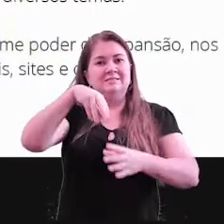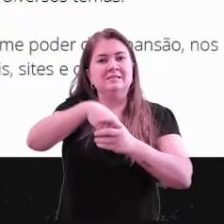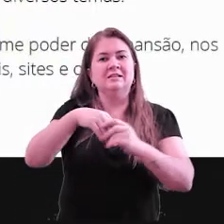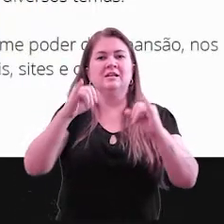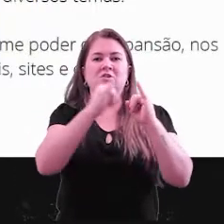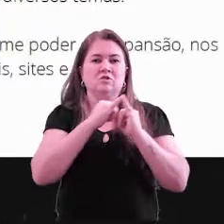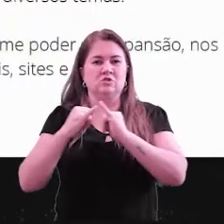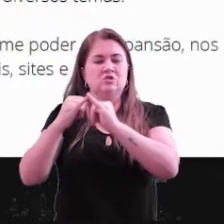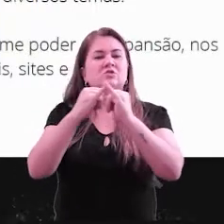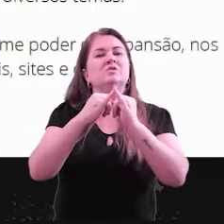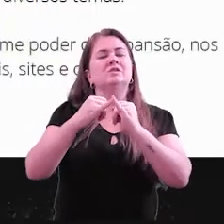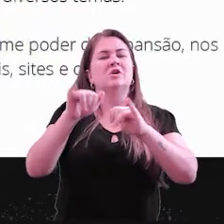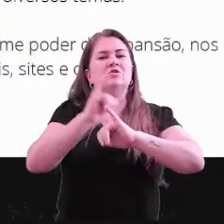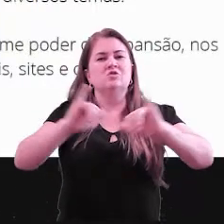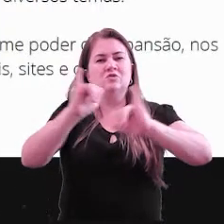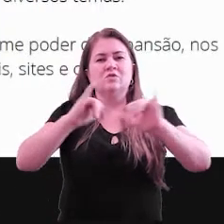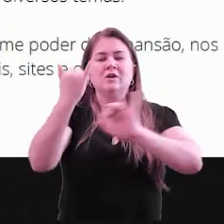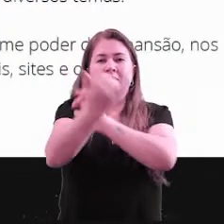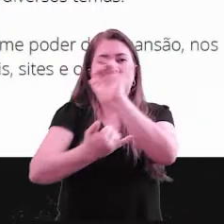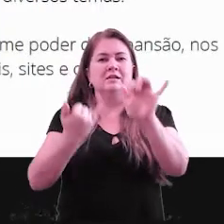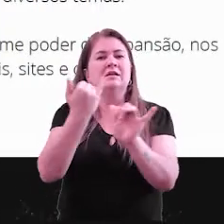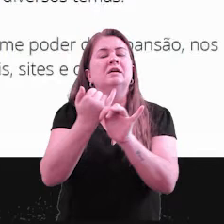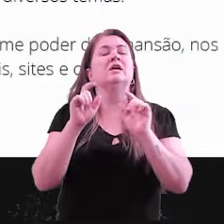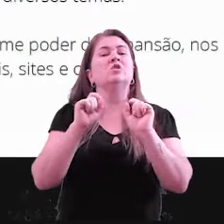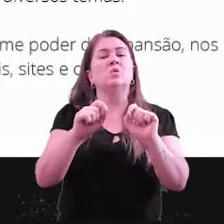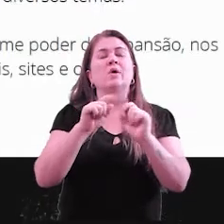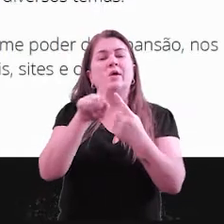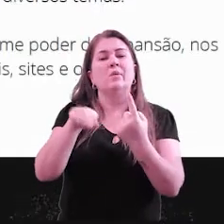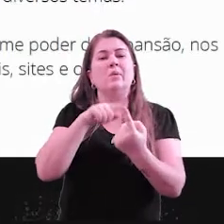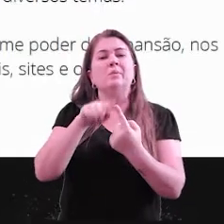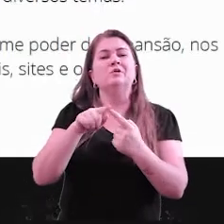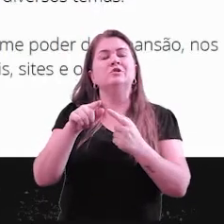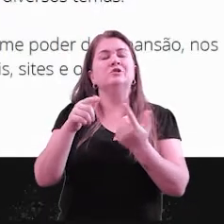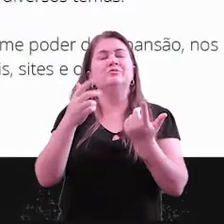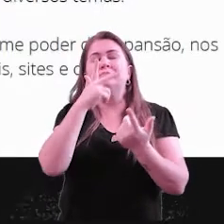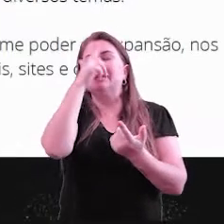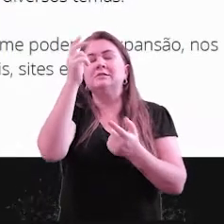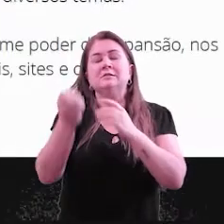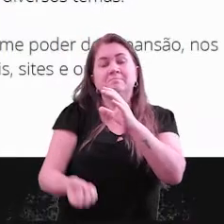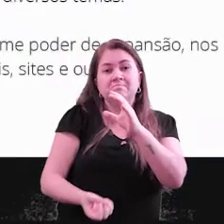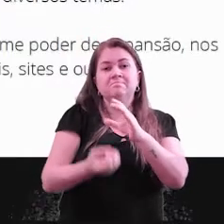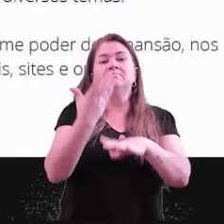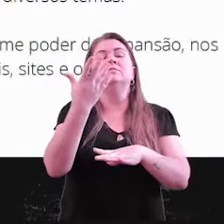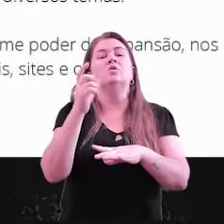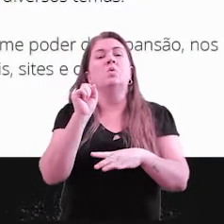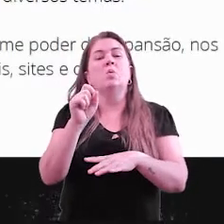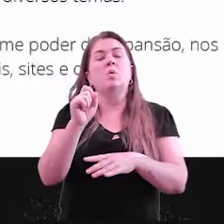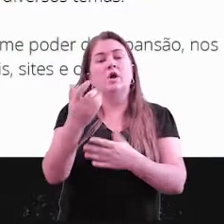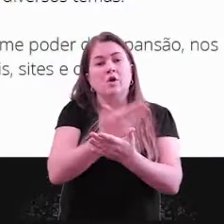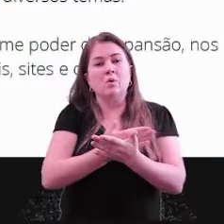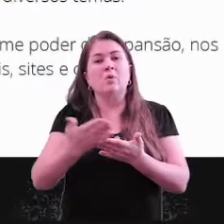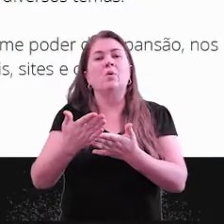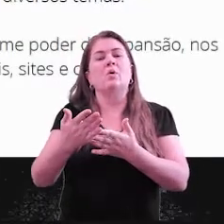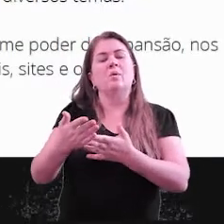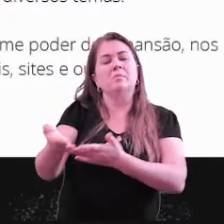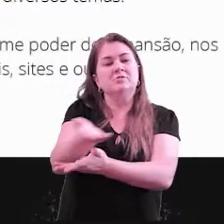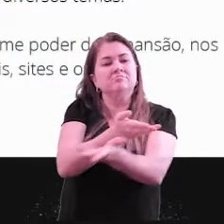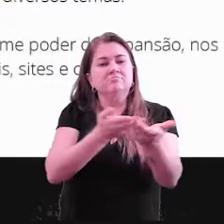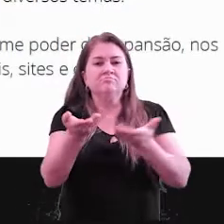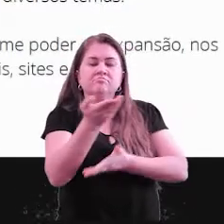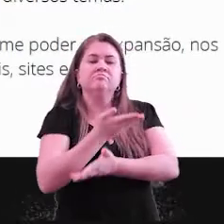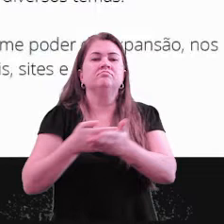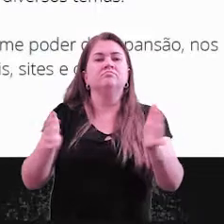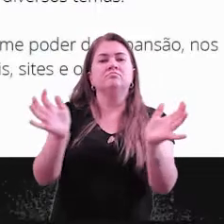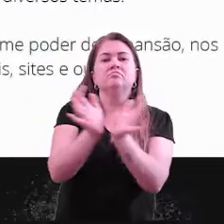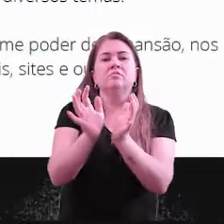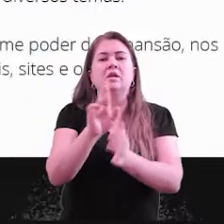de criar essa presença a partir de um diálogo em rede em torno dos conteúdos do